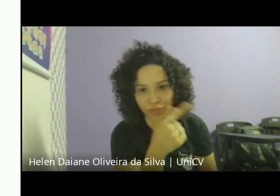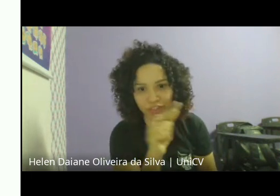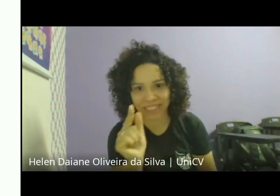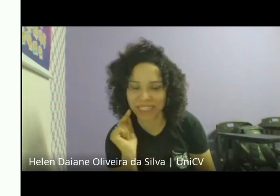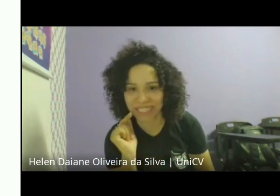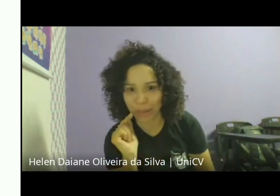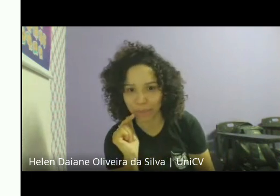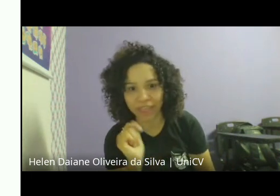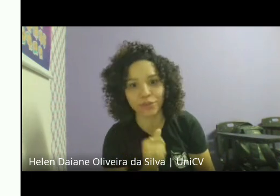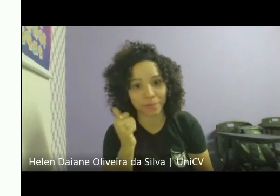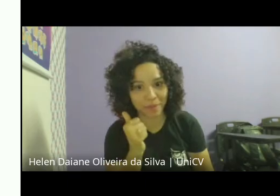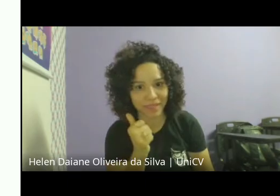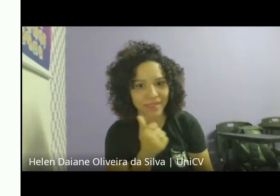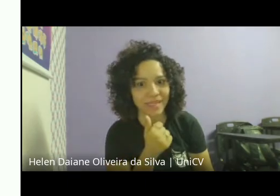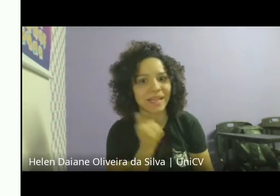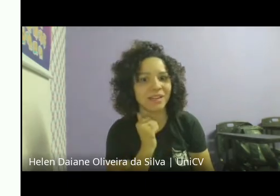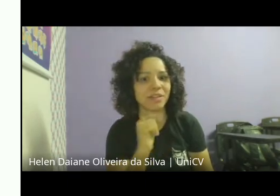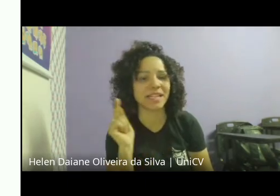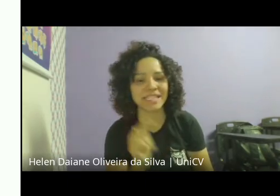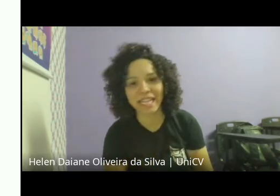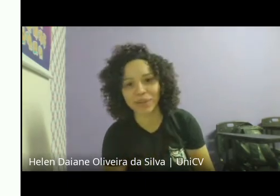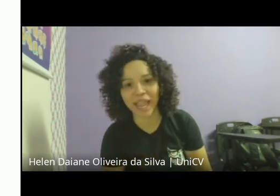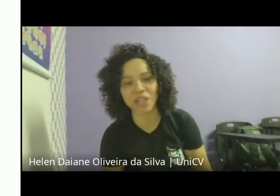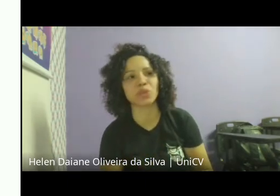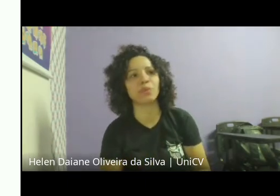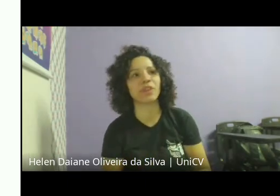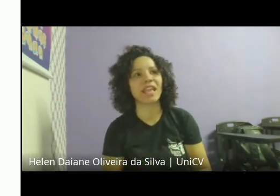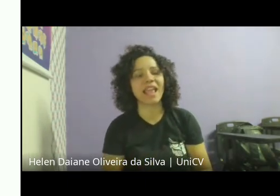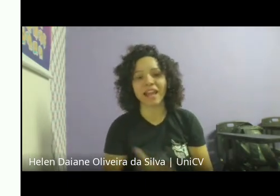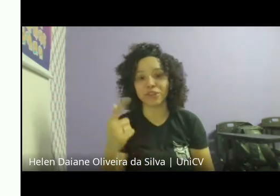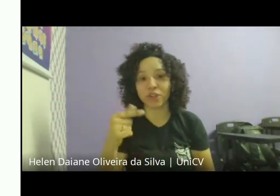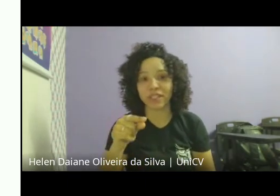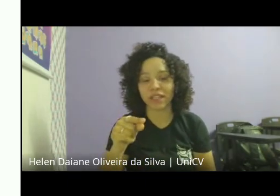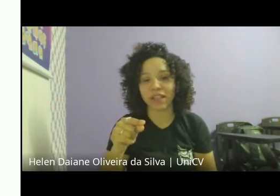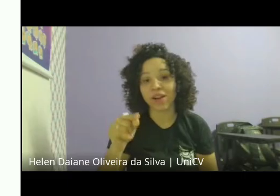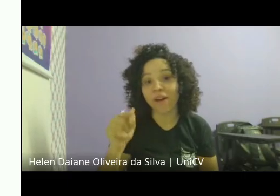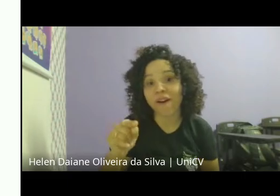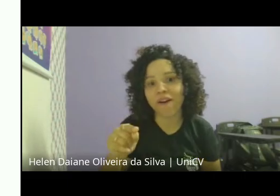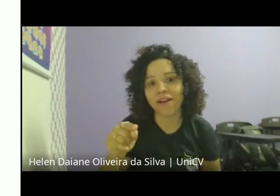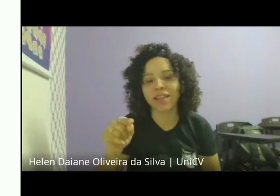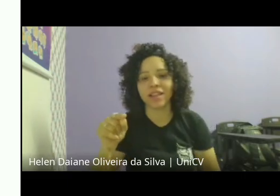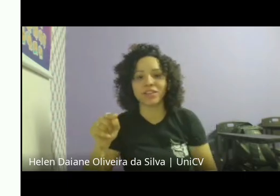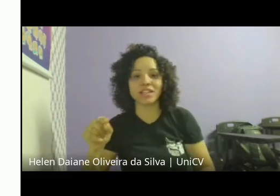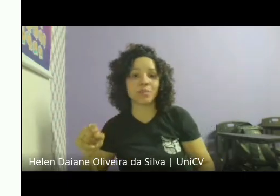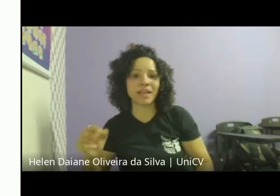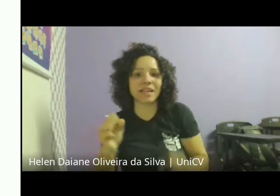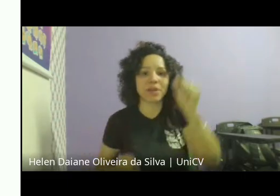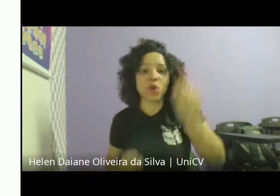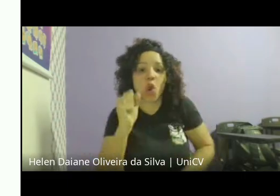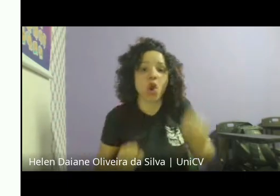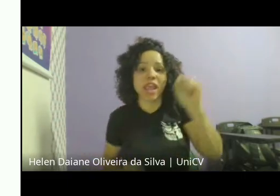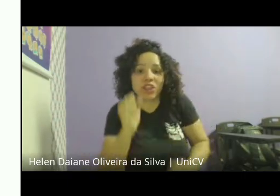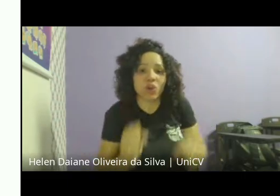viu e ela foi sinalizar, ela foi a primeira a sinalizar, né? Falei para ela, sinaliza o que é isso. Ela falou assim, ó, nós vamos